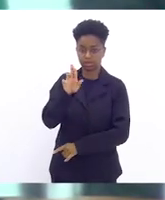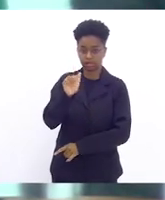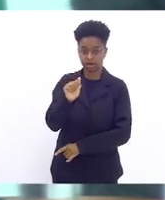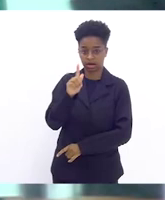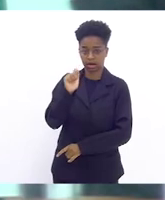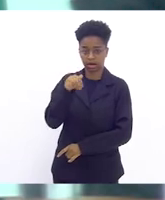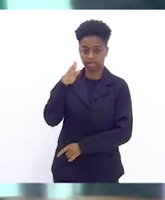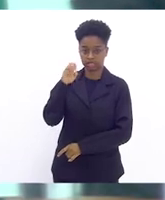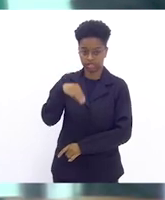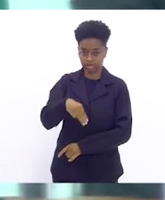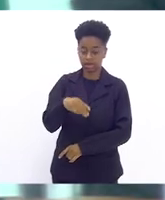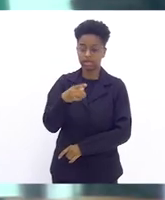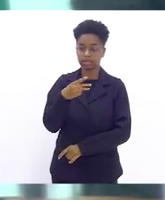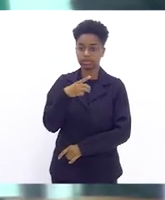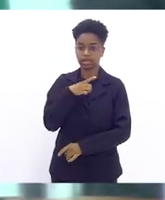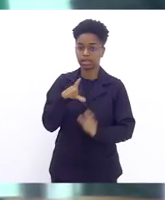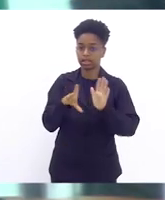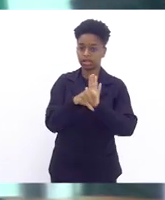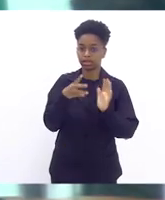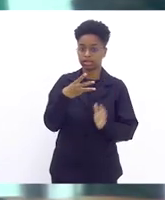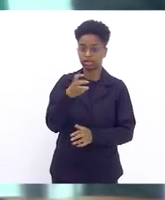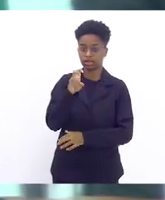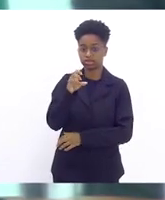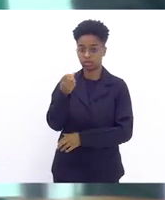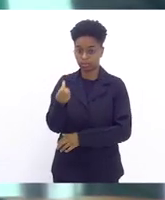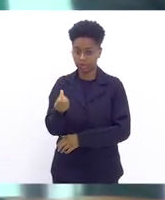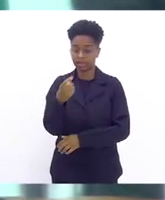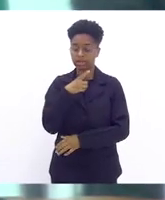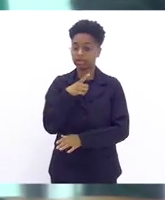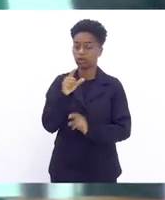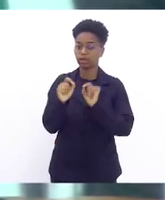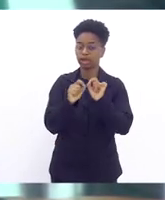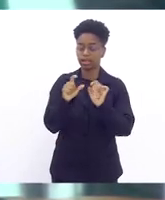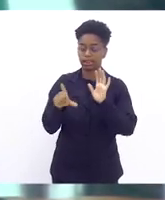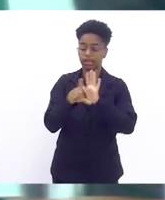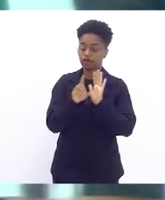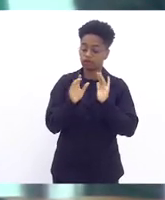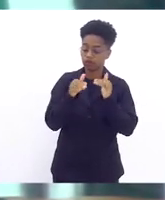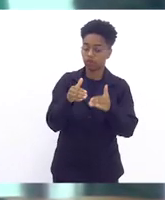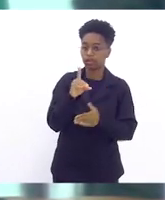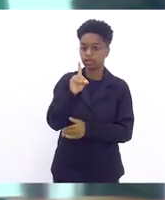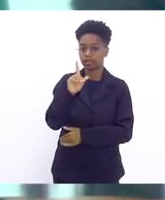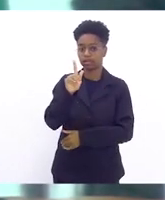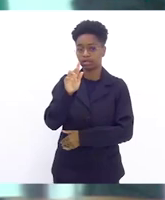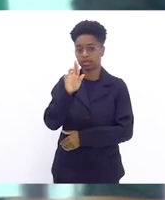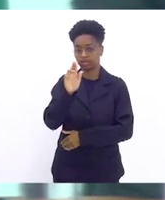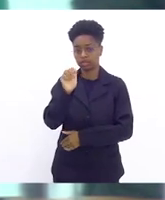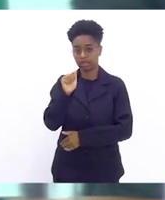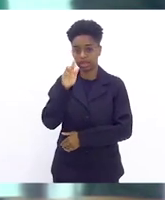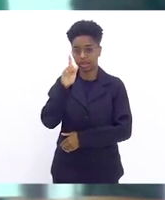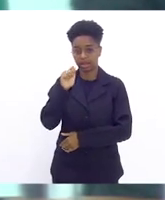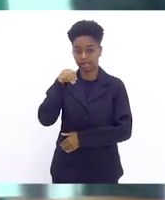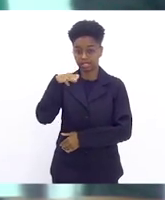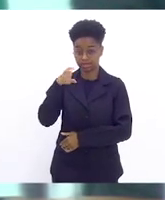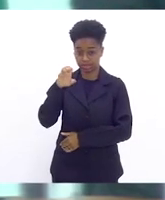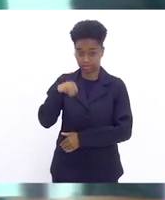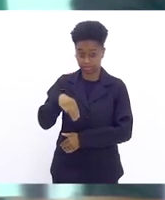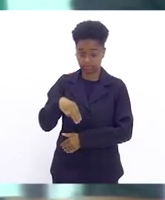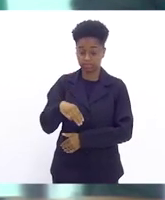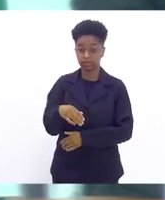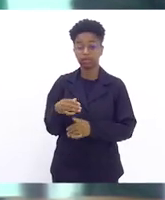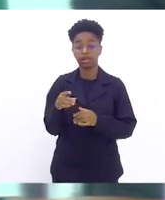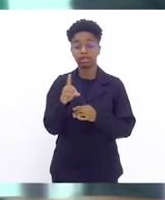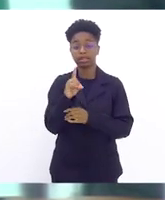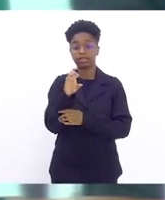é obrigatoriedade de ir a rima para dragagem tá diz assoreamento a status cor de Rio você não